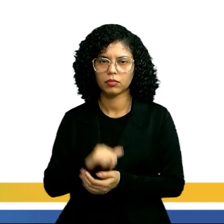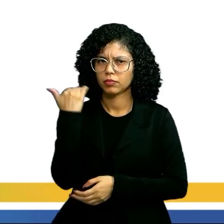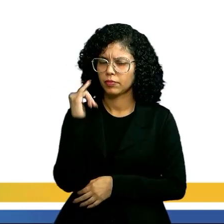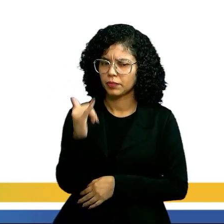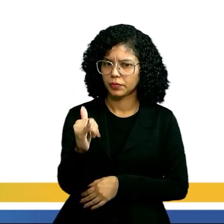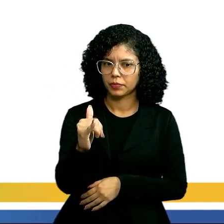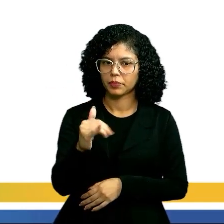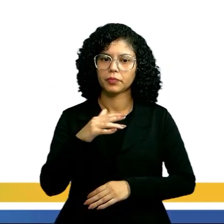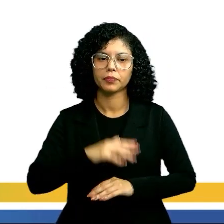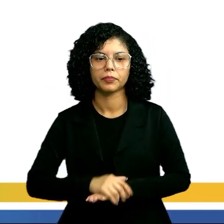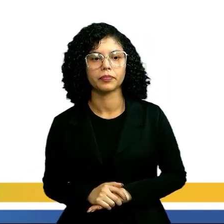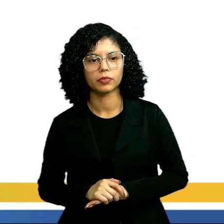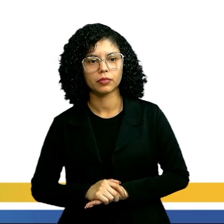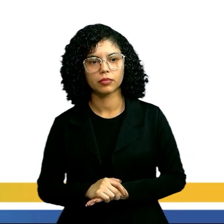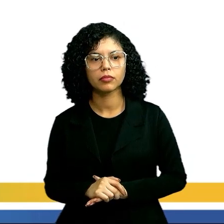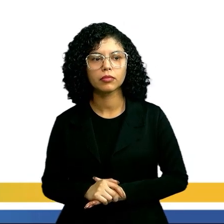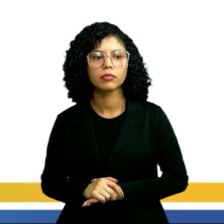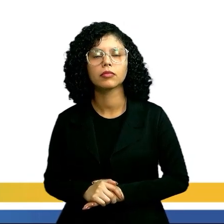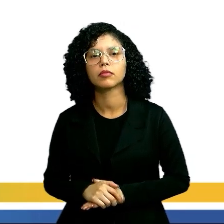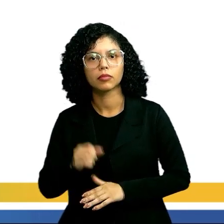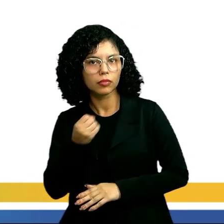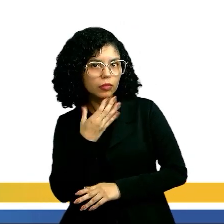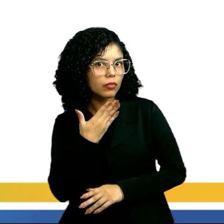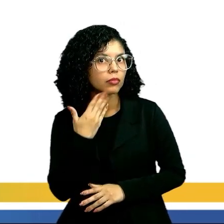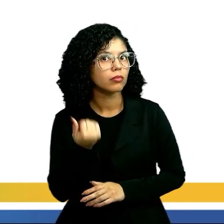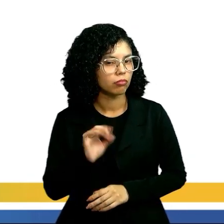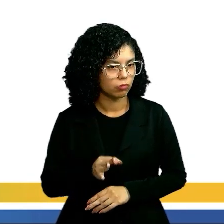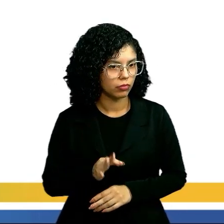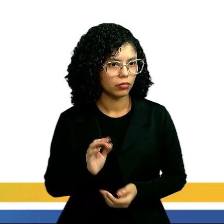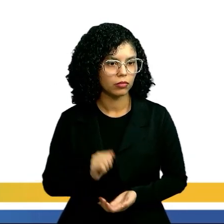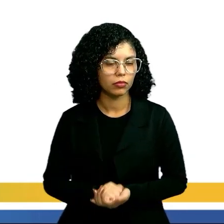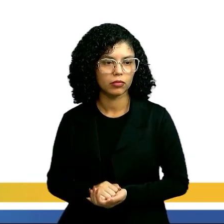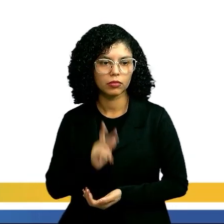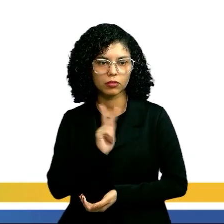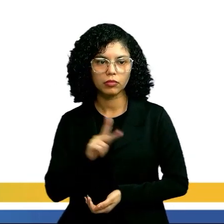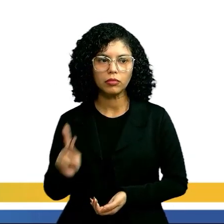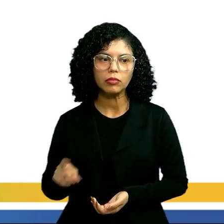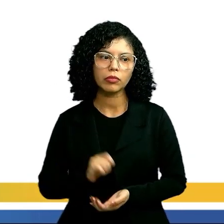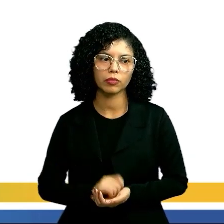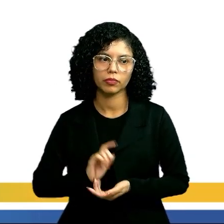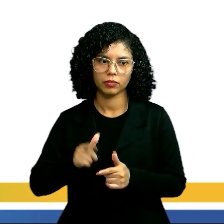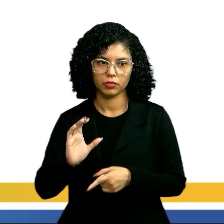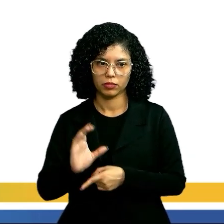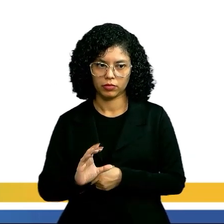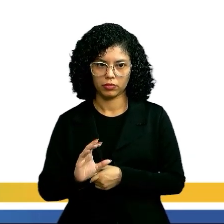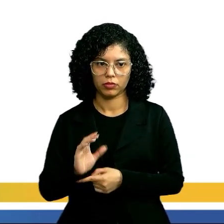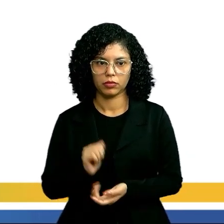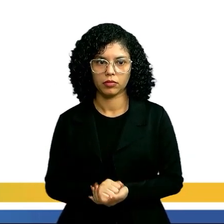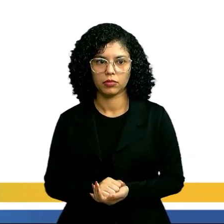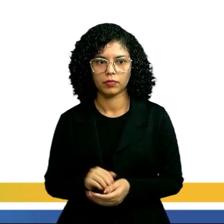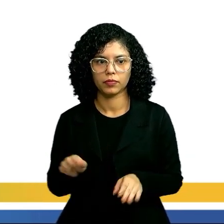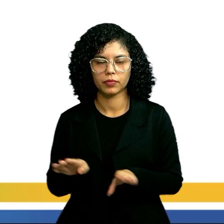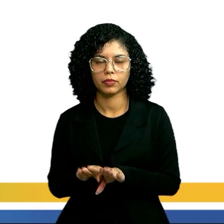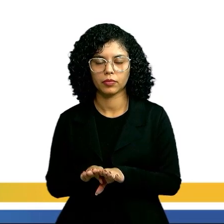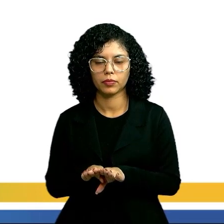cadeia transportadora de elétrons? Opa, esse aí está mais correto. Mas, professor, por que a letra C não pode ser, hein?